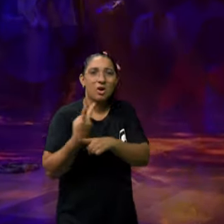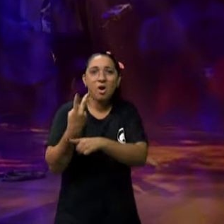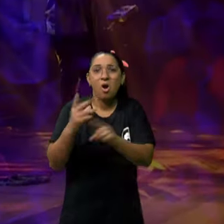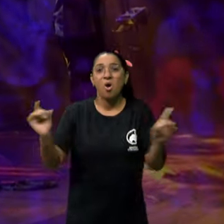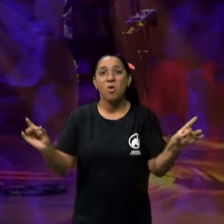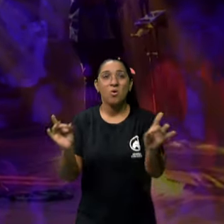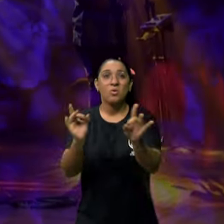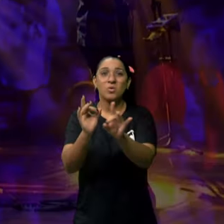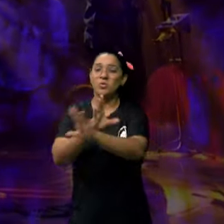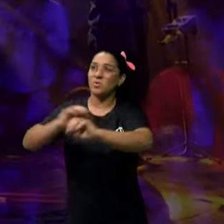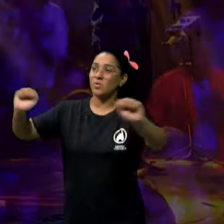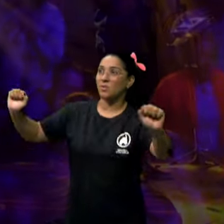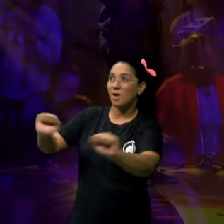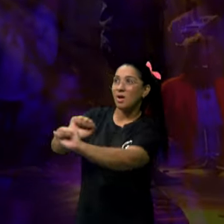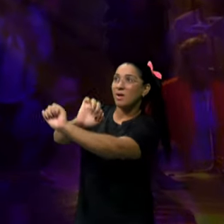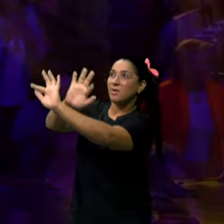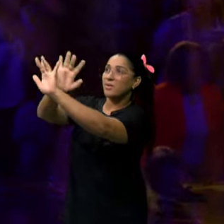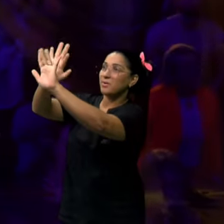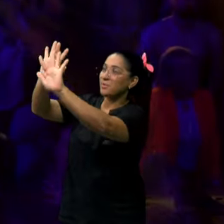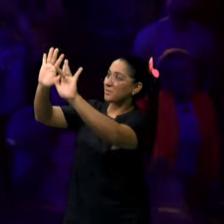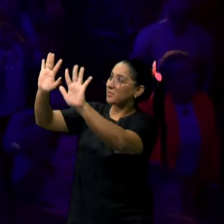tua glória